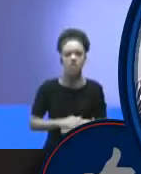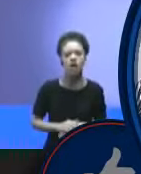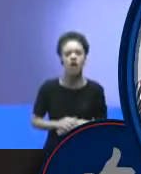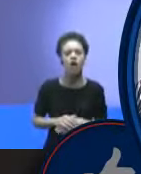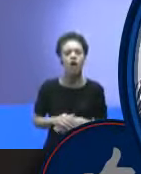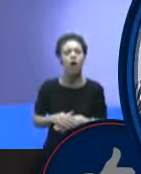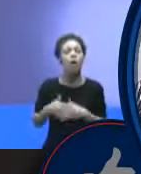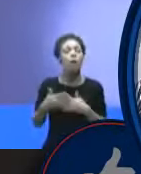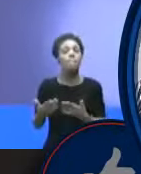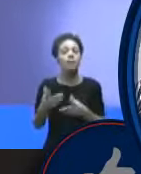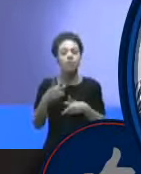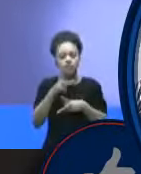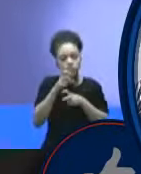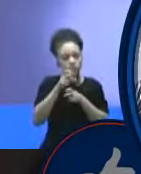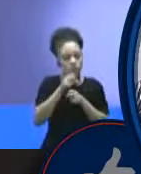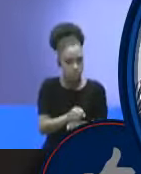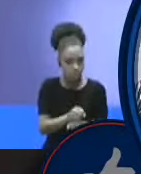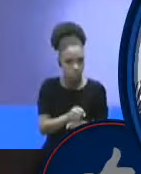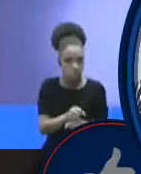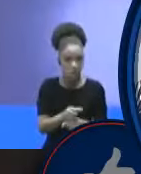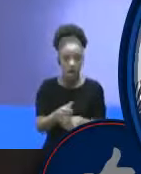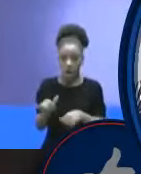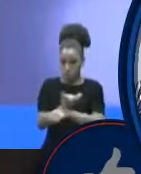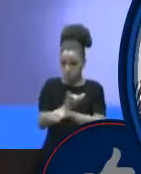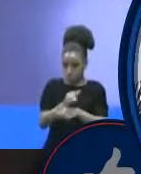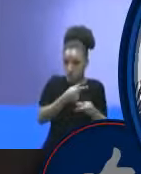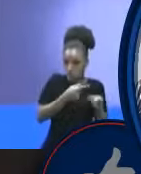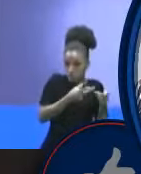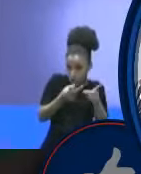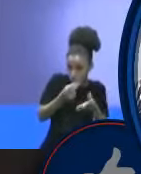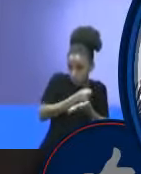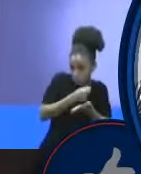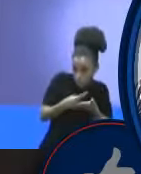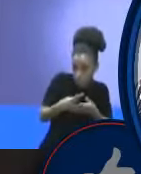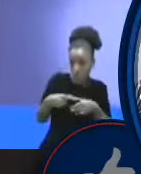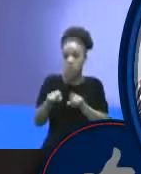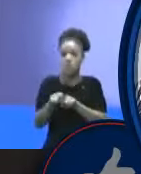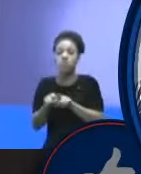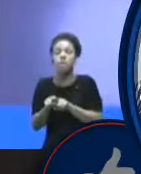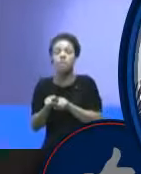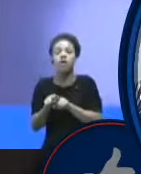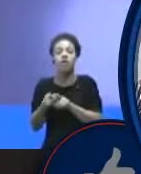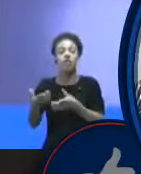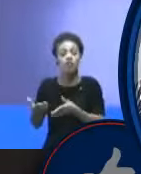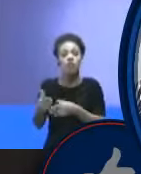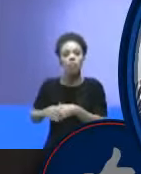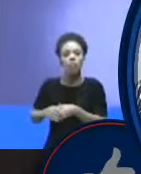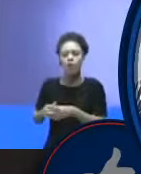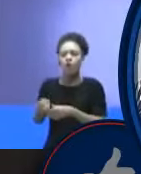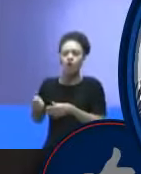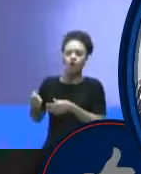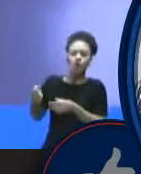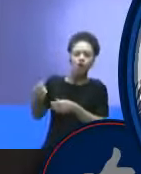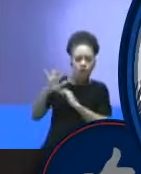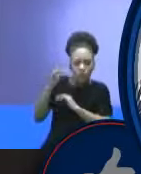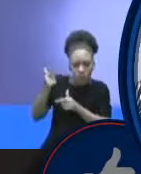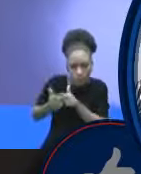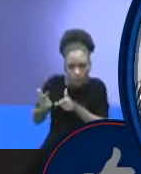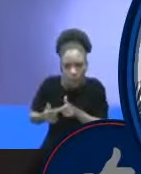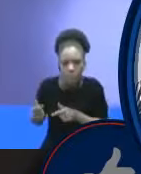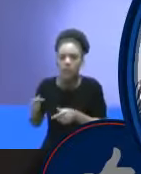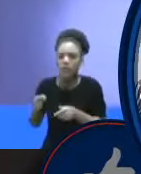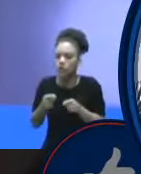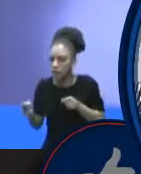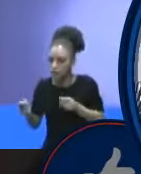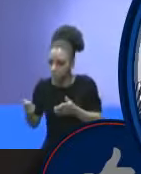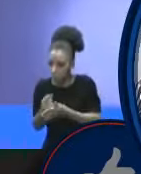para fortalecer tanto a nossa estratégia de aquisição no aplicativo quanto a de recorrência de compra. Então, o Casas Bahia